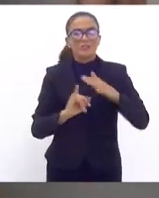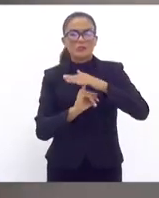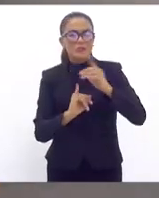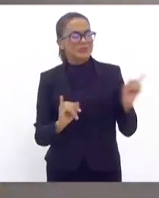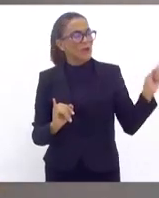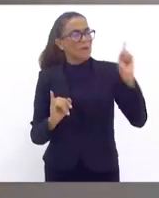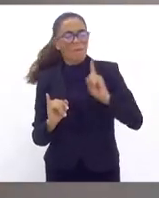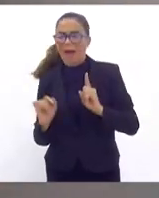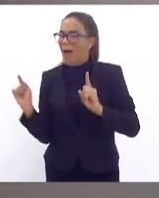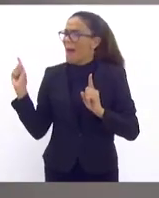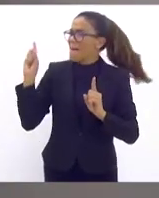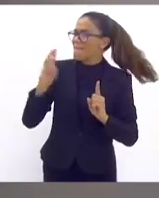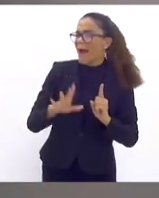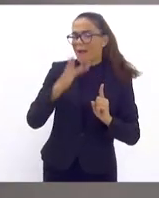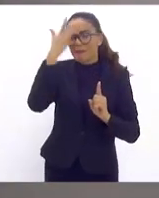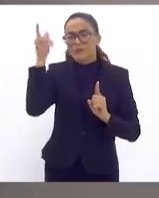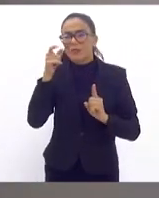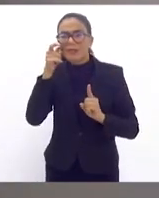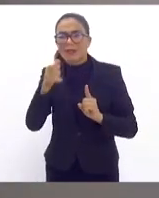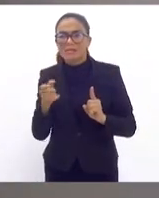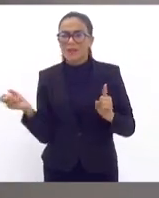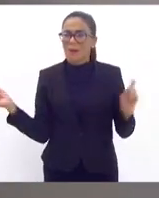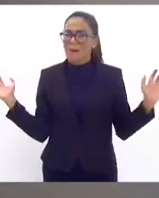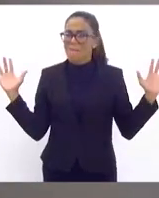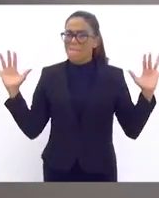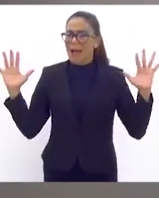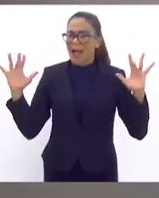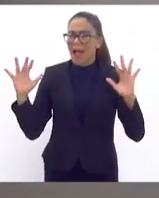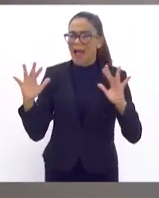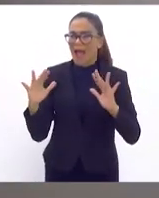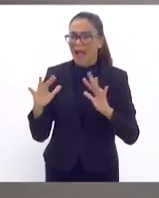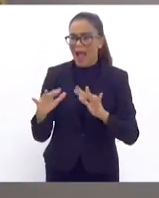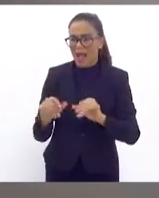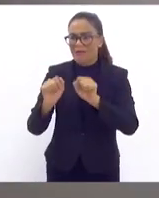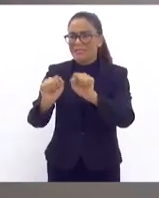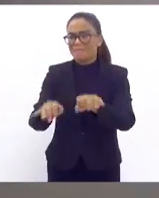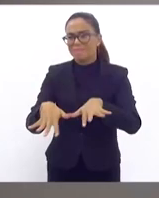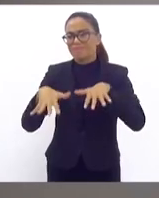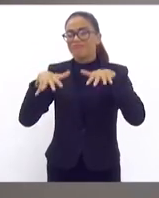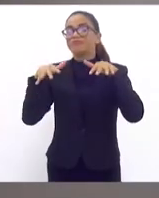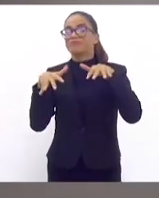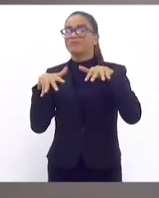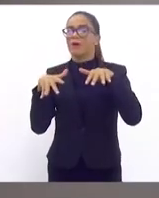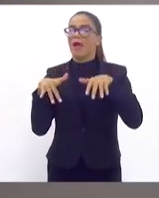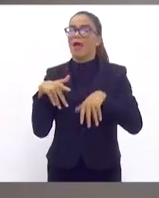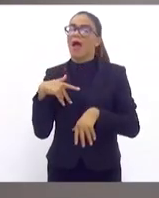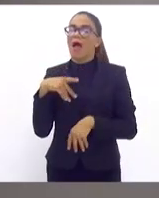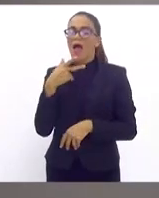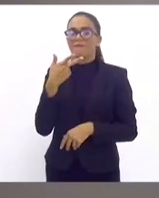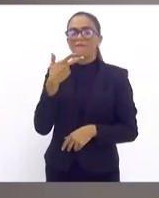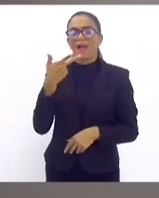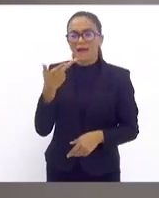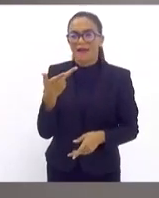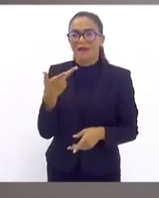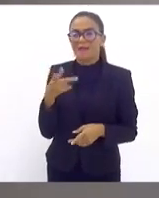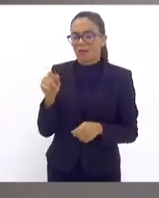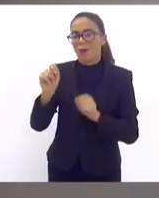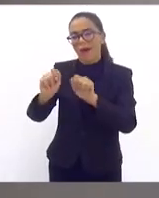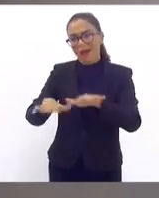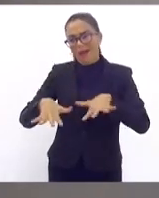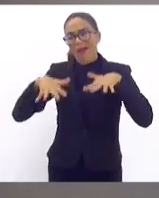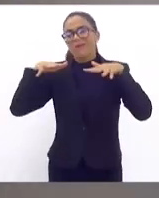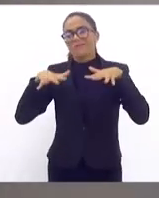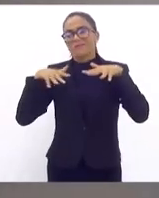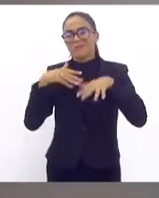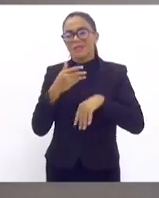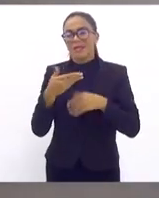as pessoas, os interessados, todos poderão ser chamados a se pronunciar. Então, a audiência pública, ela